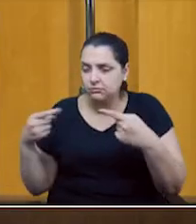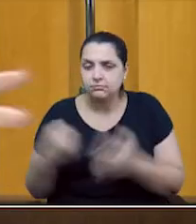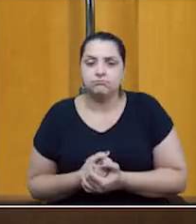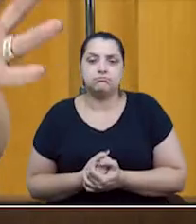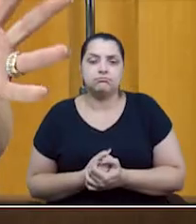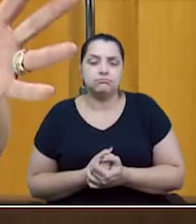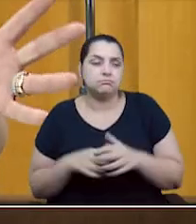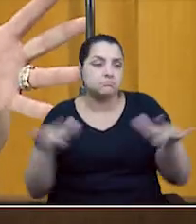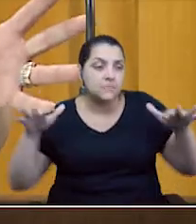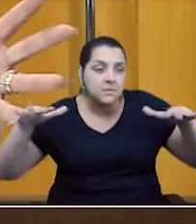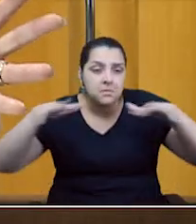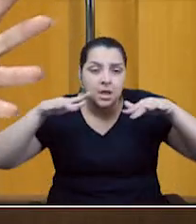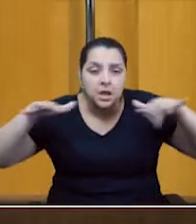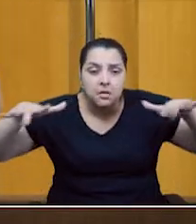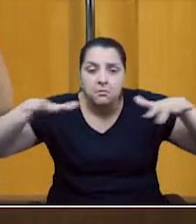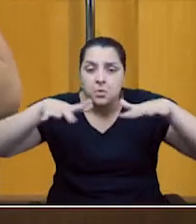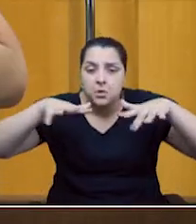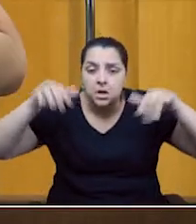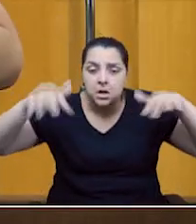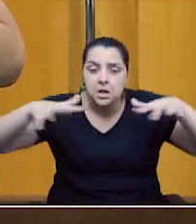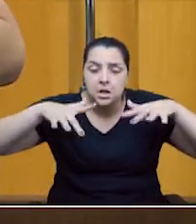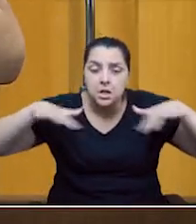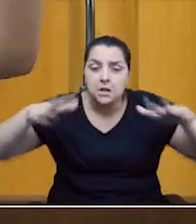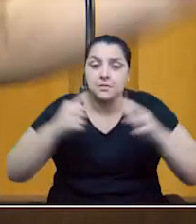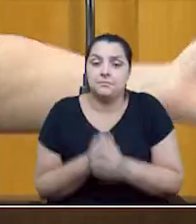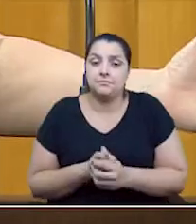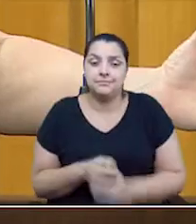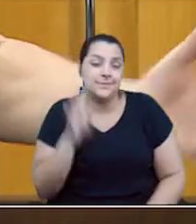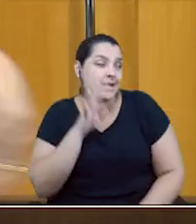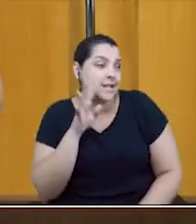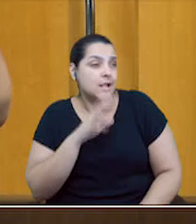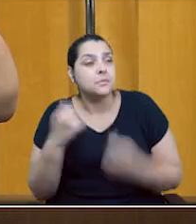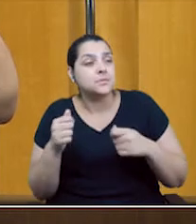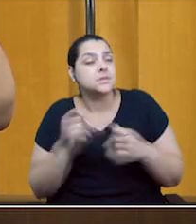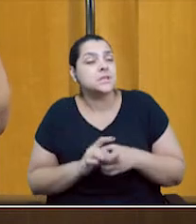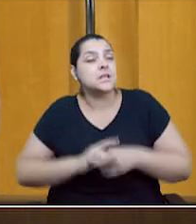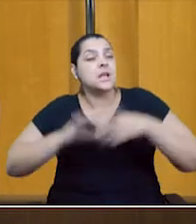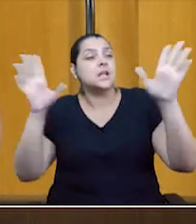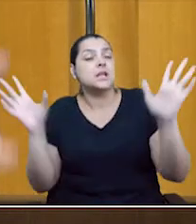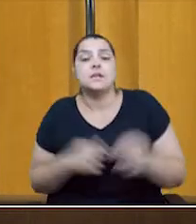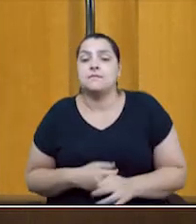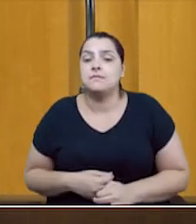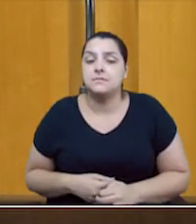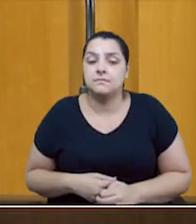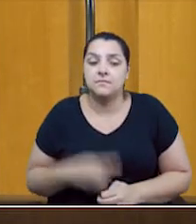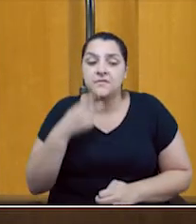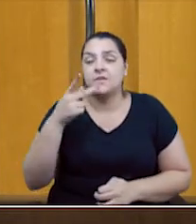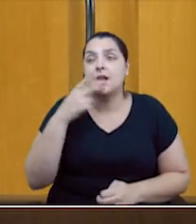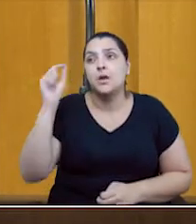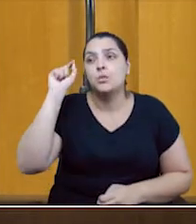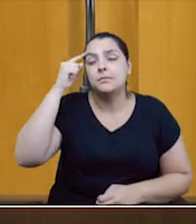manipulando todo mundo, porque o legal é ser espontâneo, é falar tudo o que se pensa e se